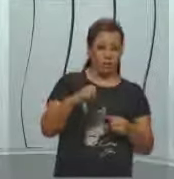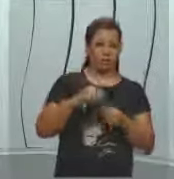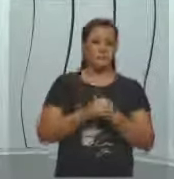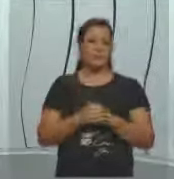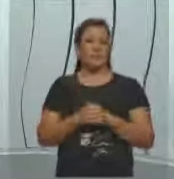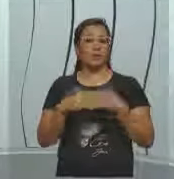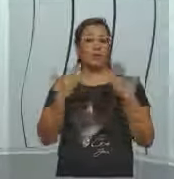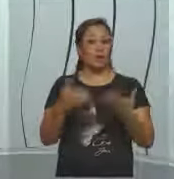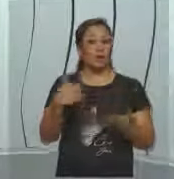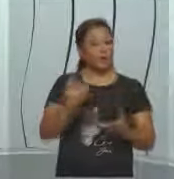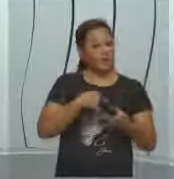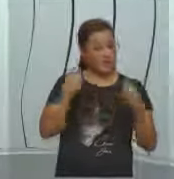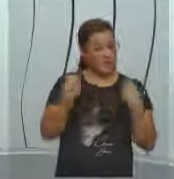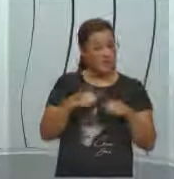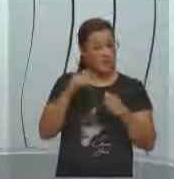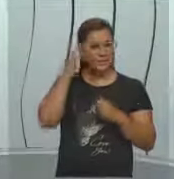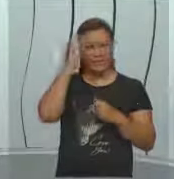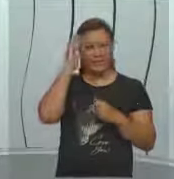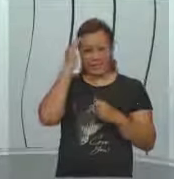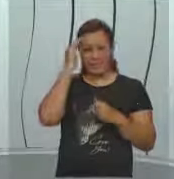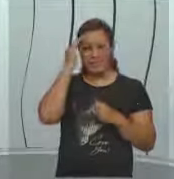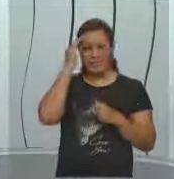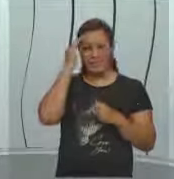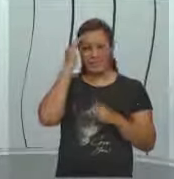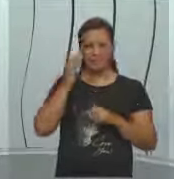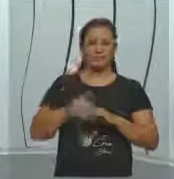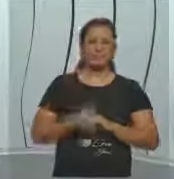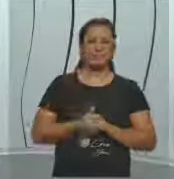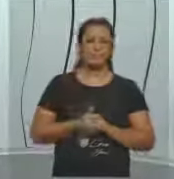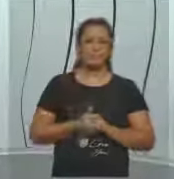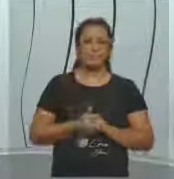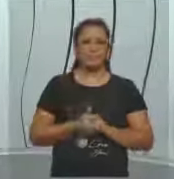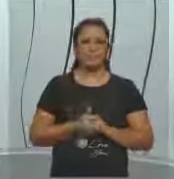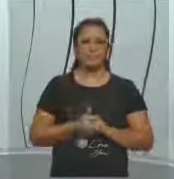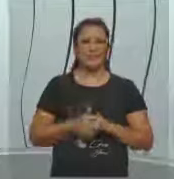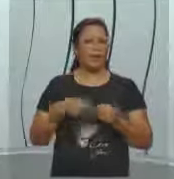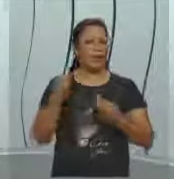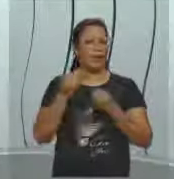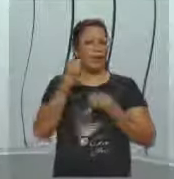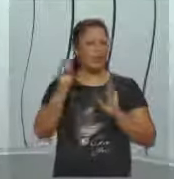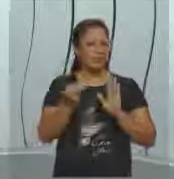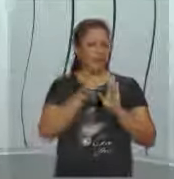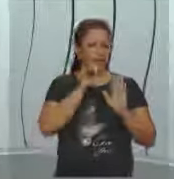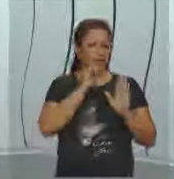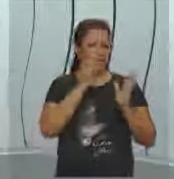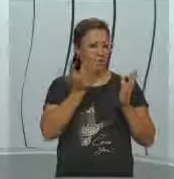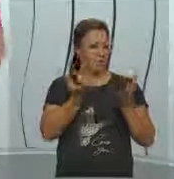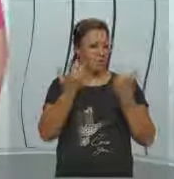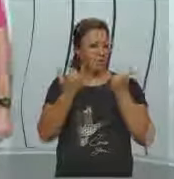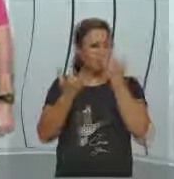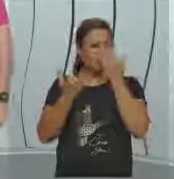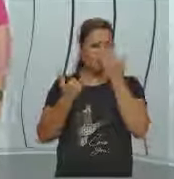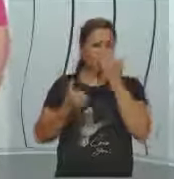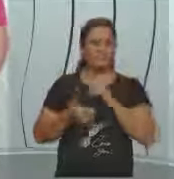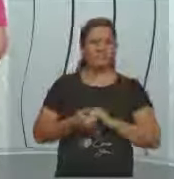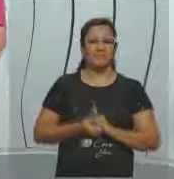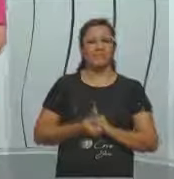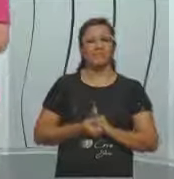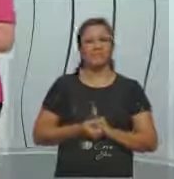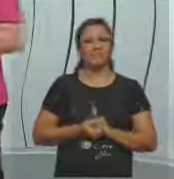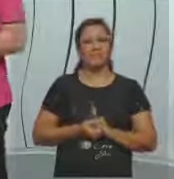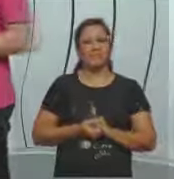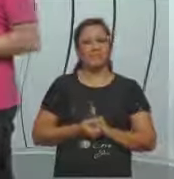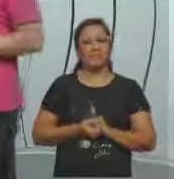gente precisa conhecer é essa definição. Vamos ver como é que se aplica isso num exemplo? Olha só, uma